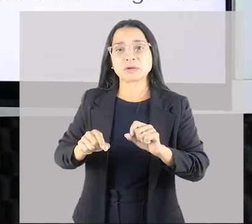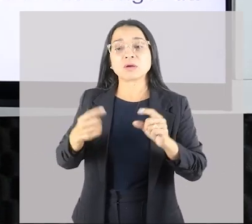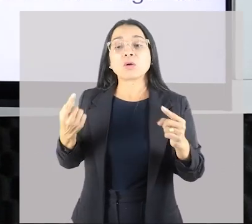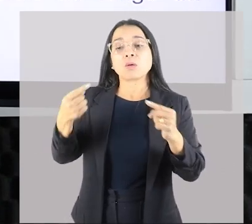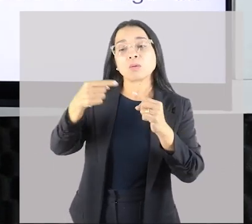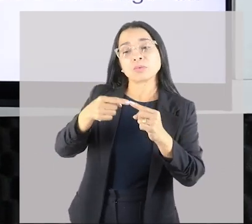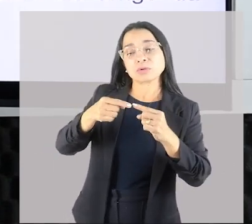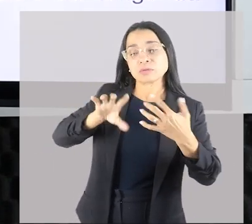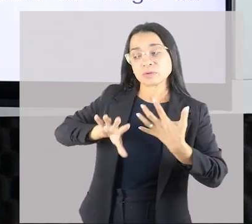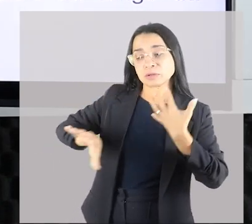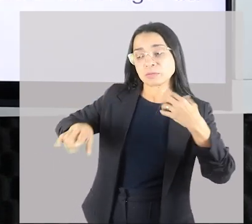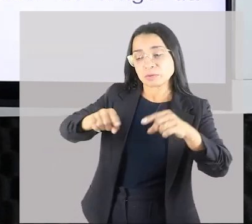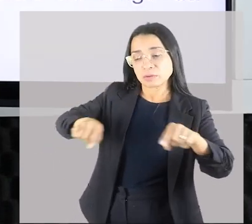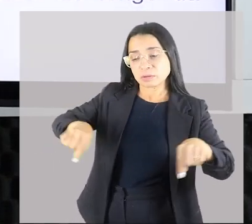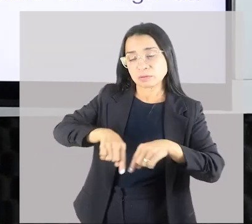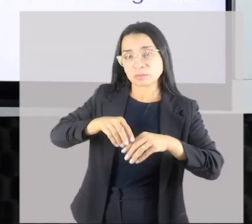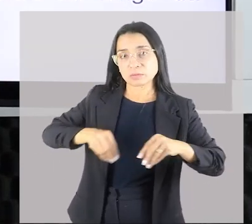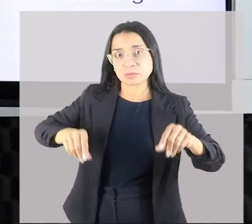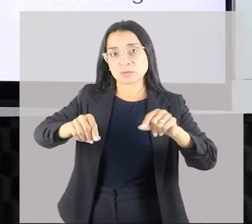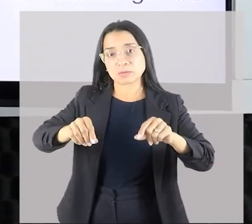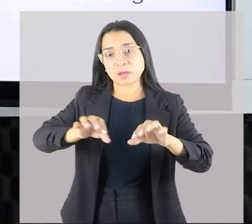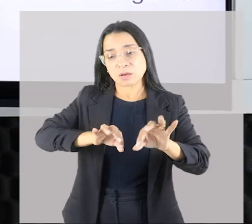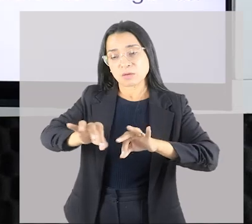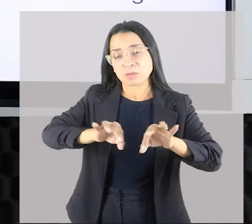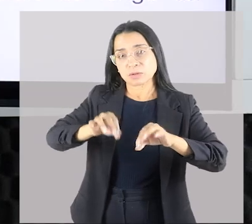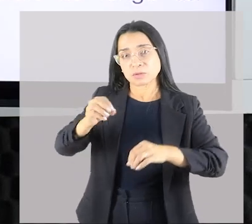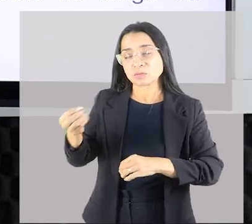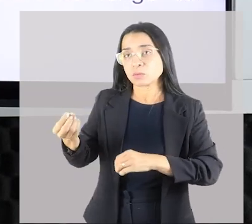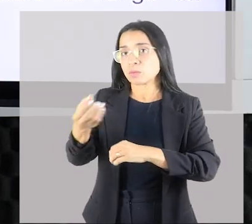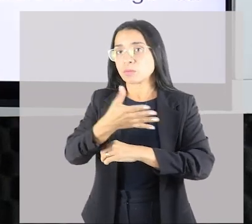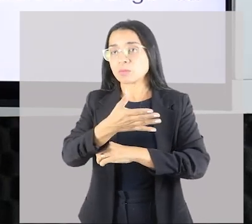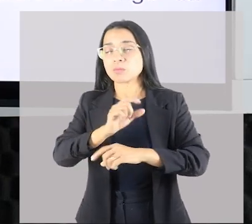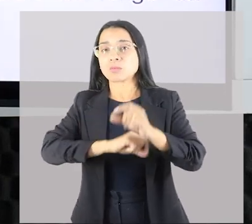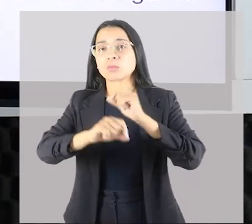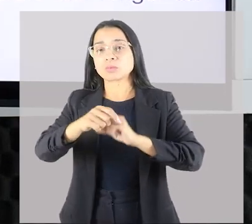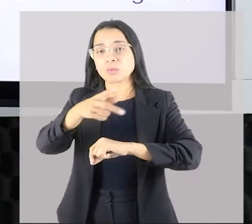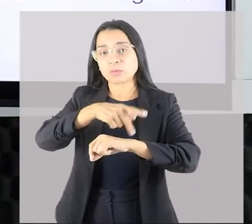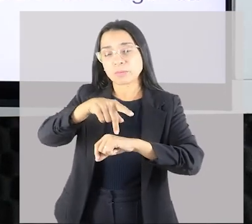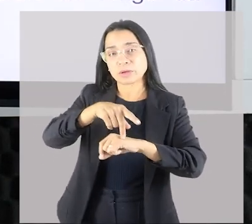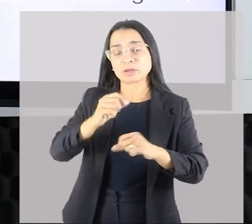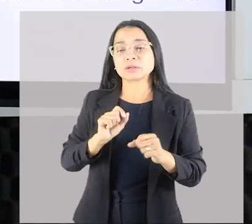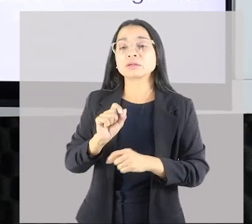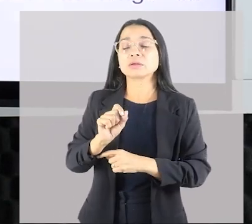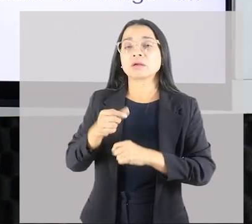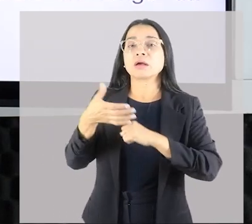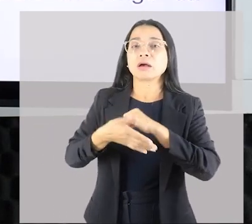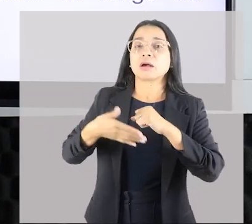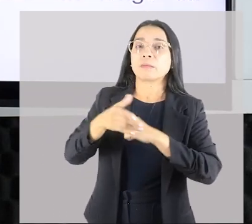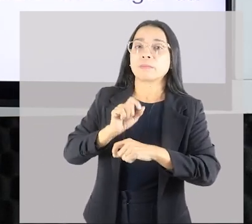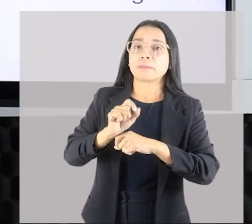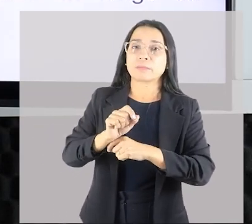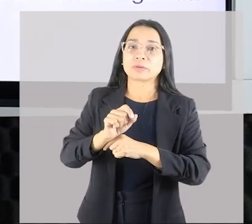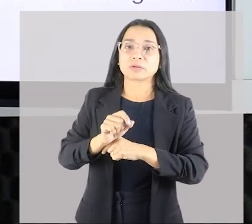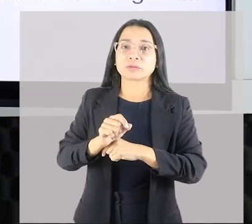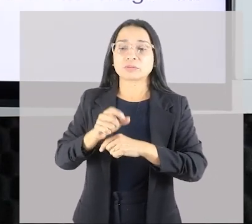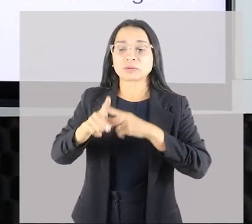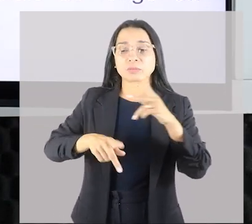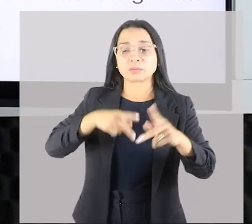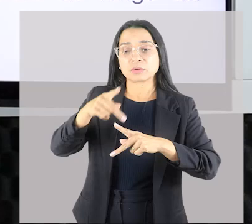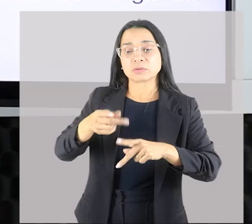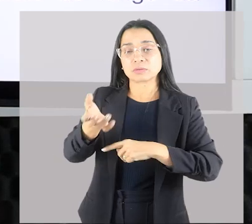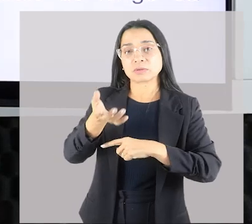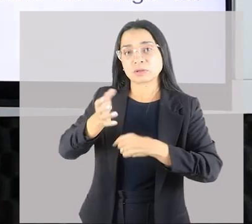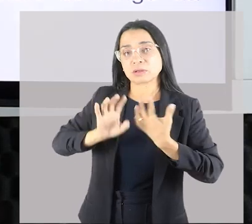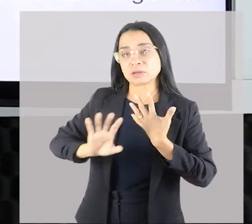de um território e a formação de um novo país. A base disso é que as populações que querem se separar entendem